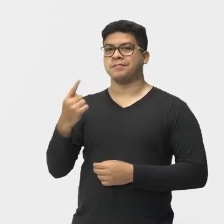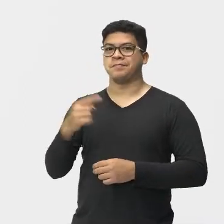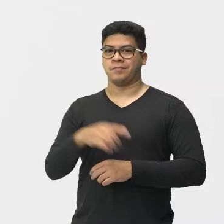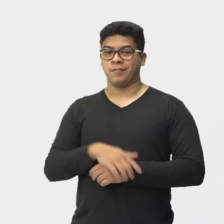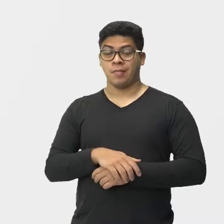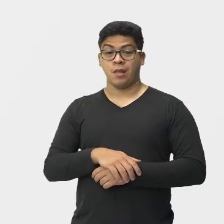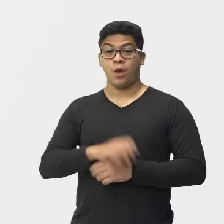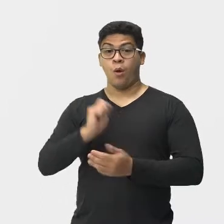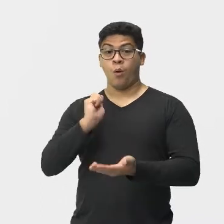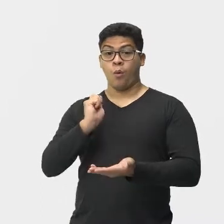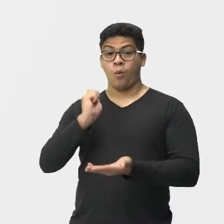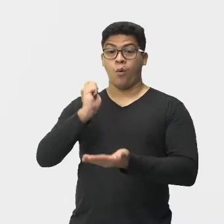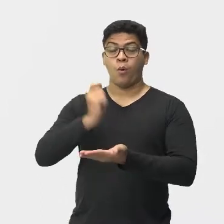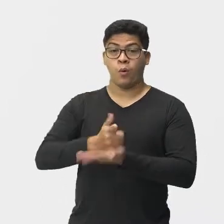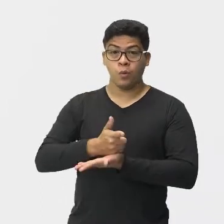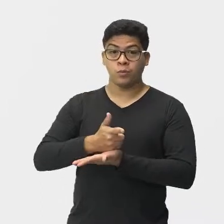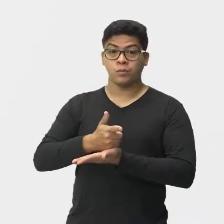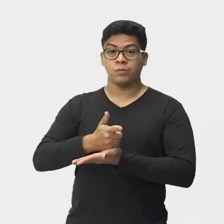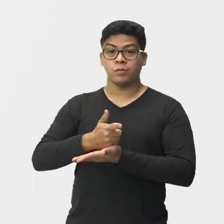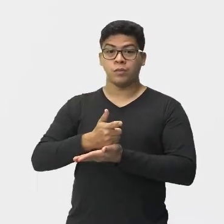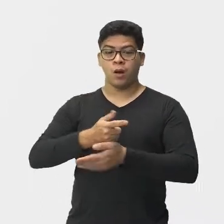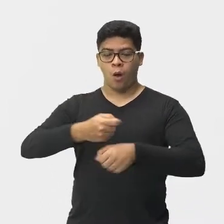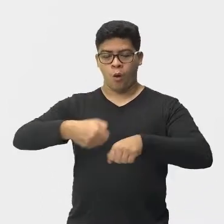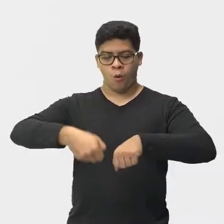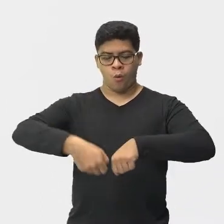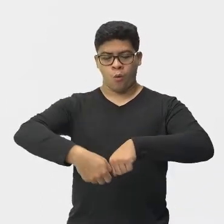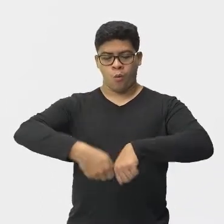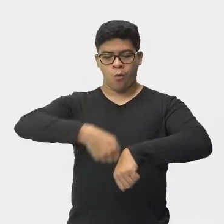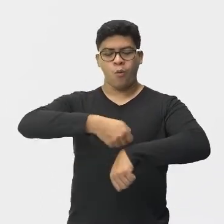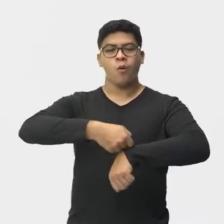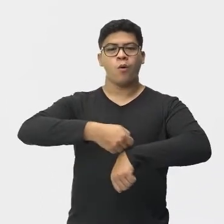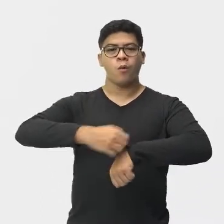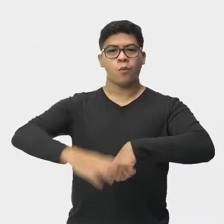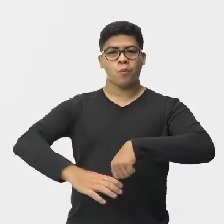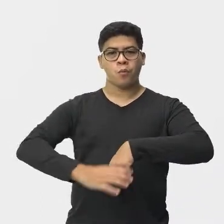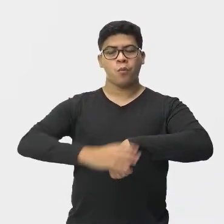que eu comprei as meias azuis. E aí,